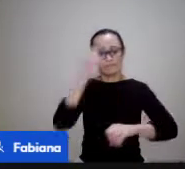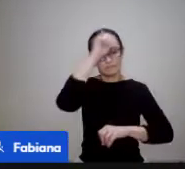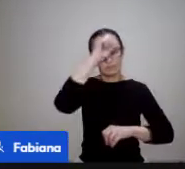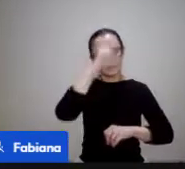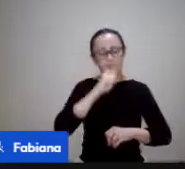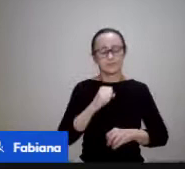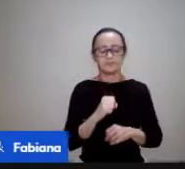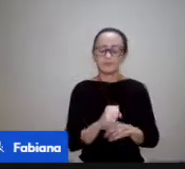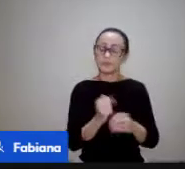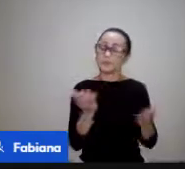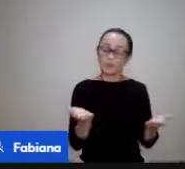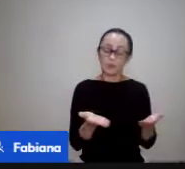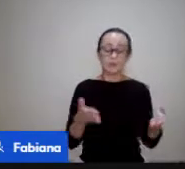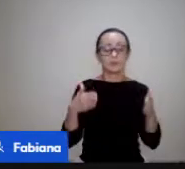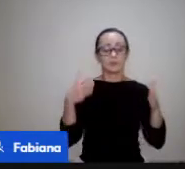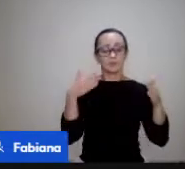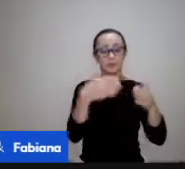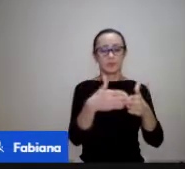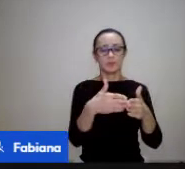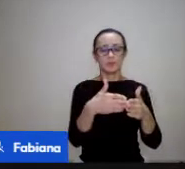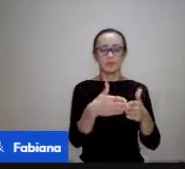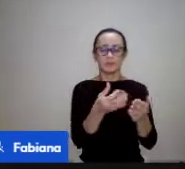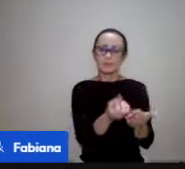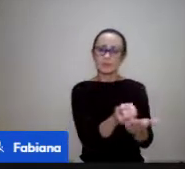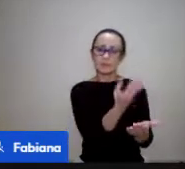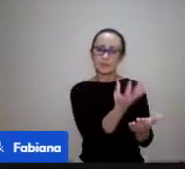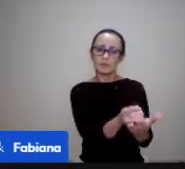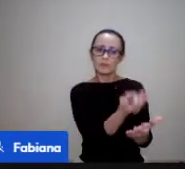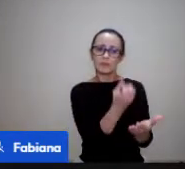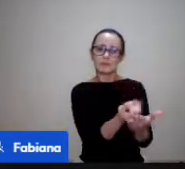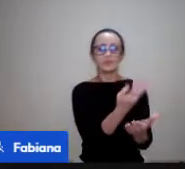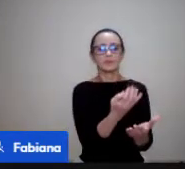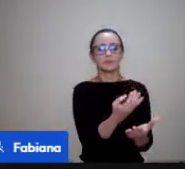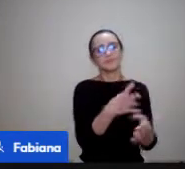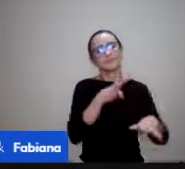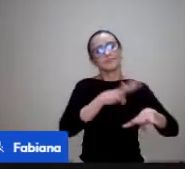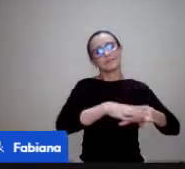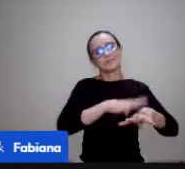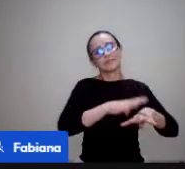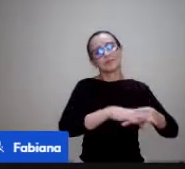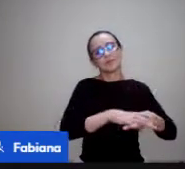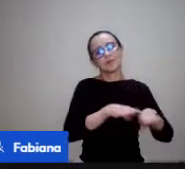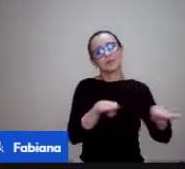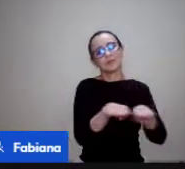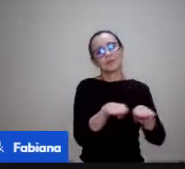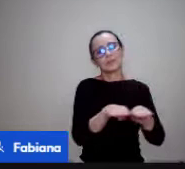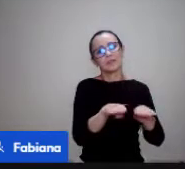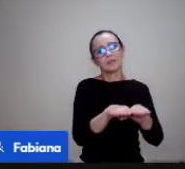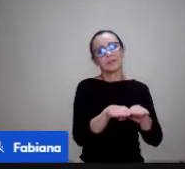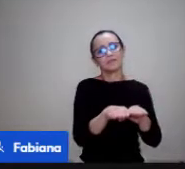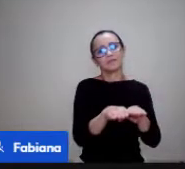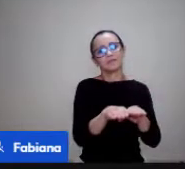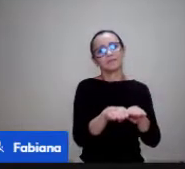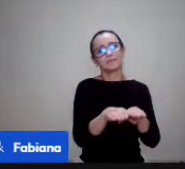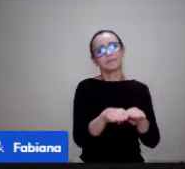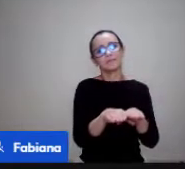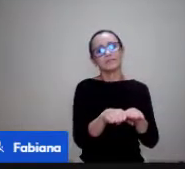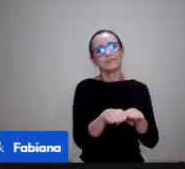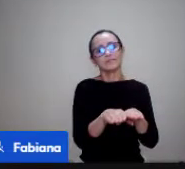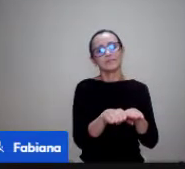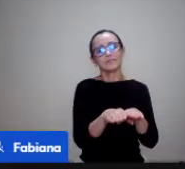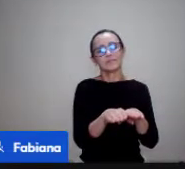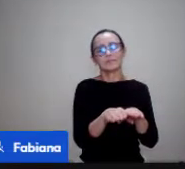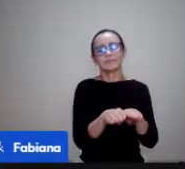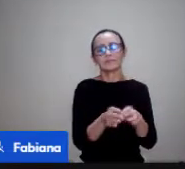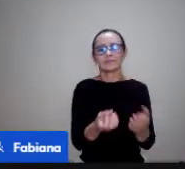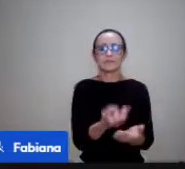processo de alfabetização matemático e também alfabetização no desenvolvimento da escrita